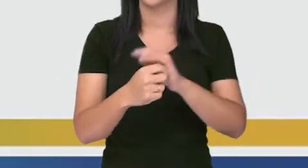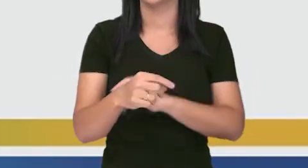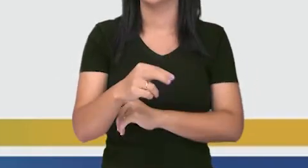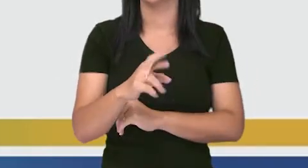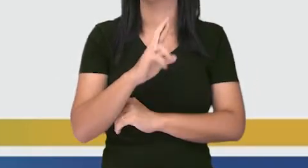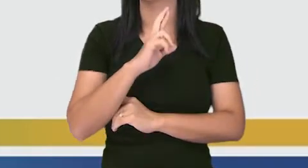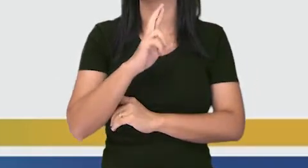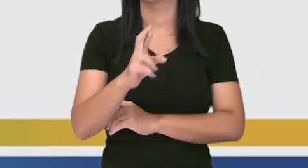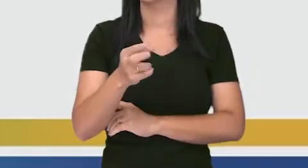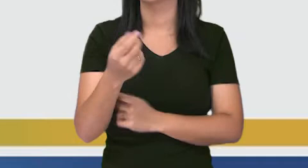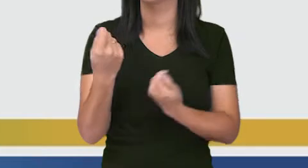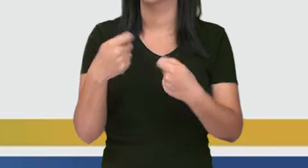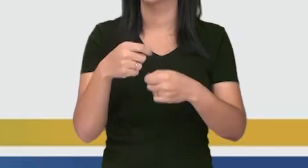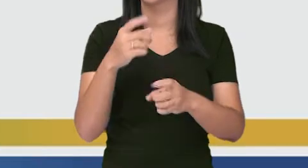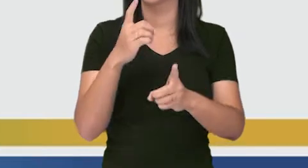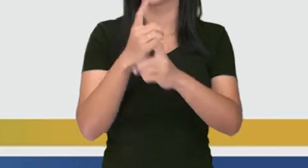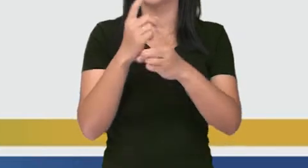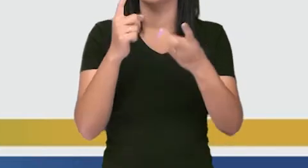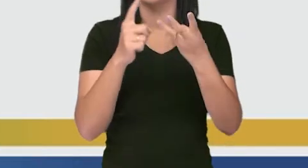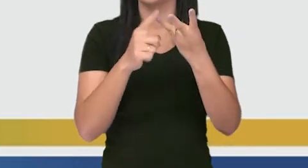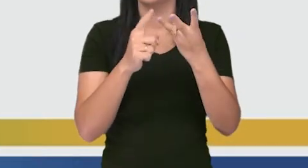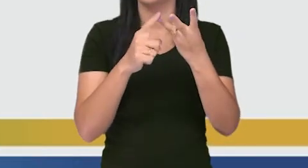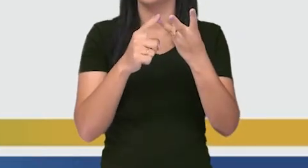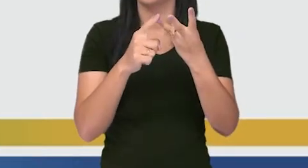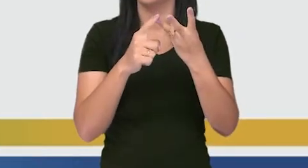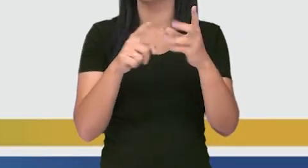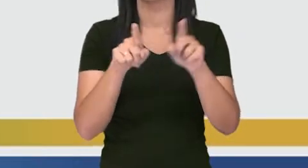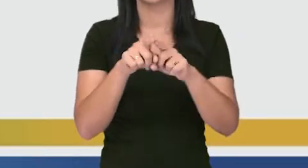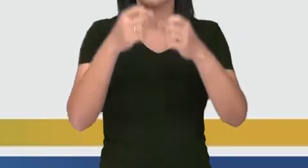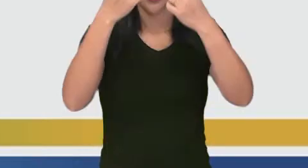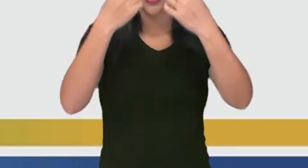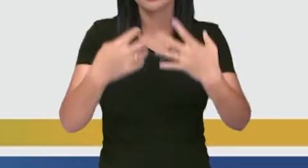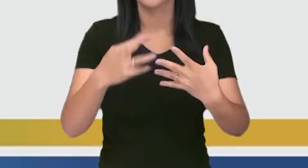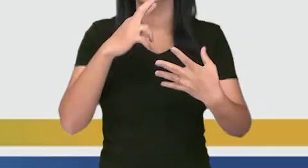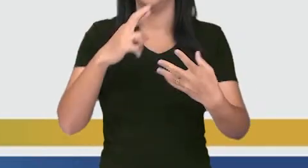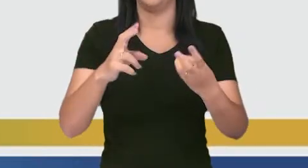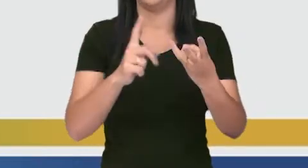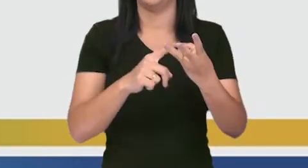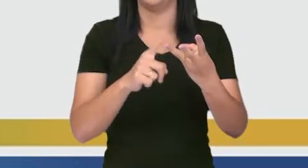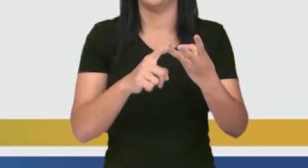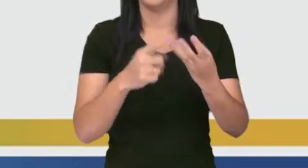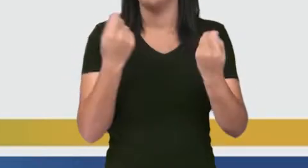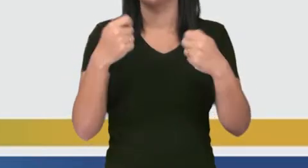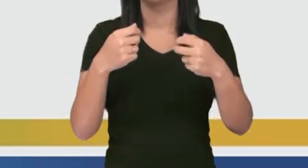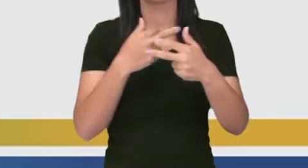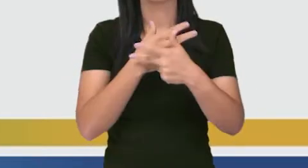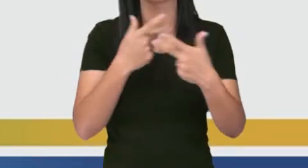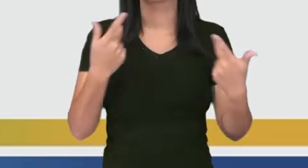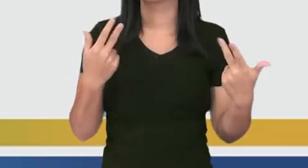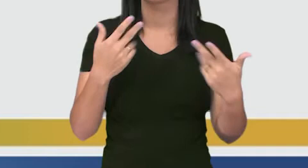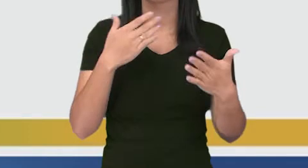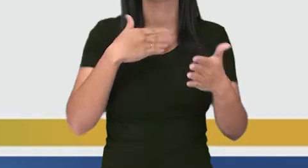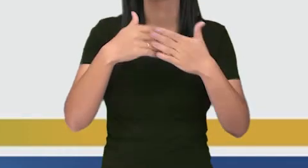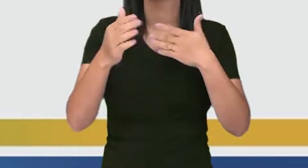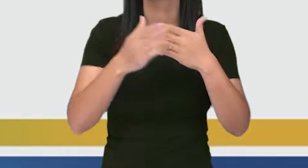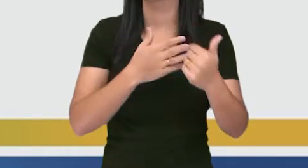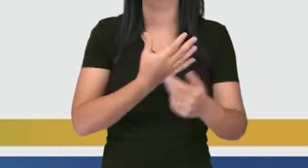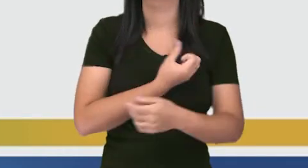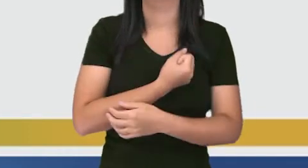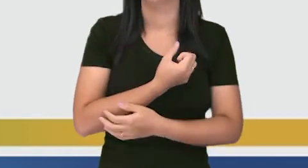resultados e no continuar nós vamos podem falar dos resultados que podem ser quaisquer números